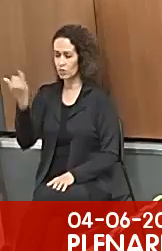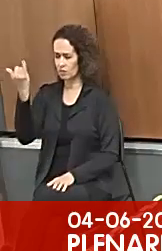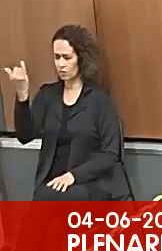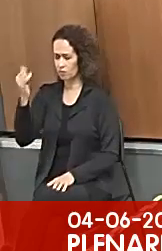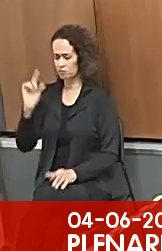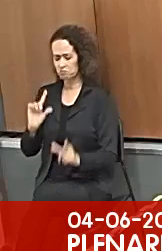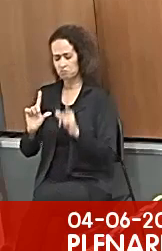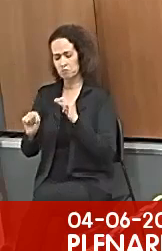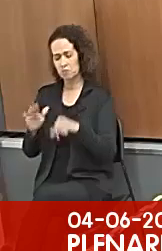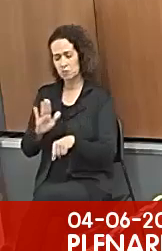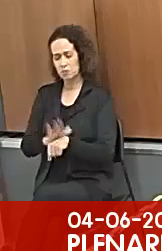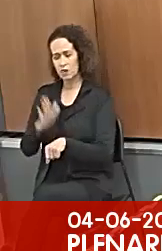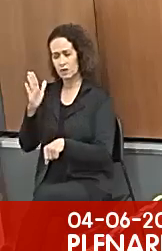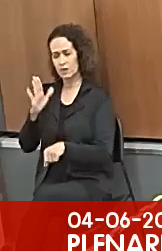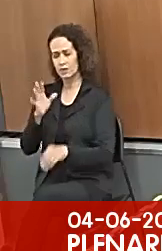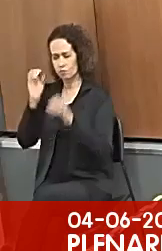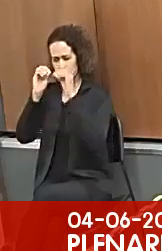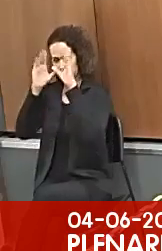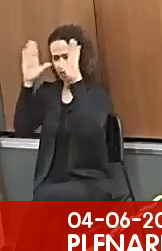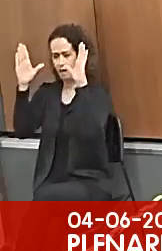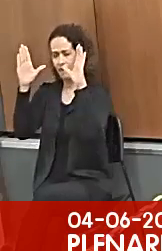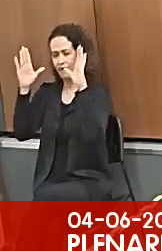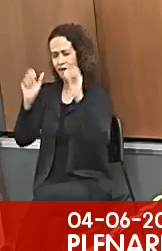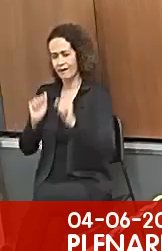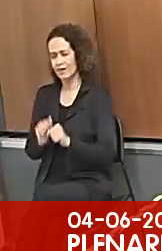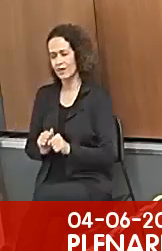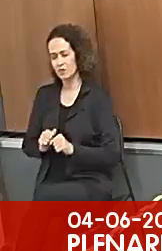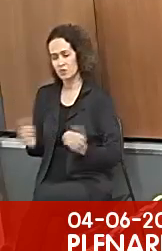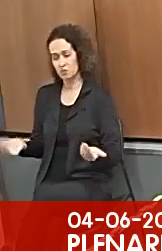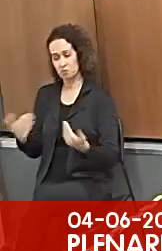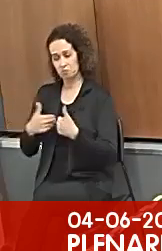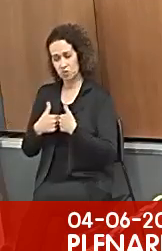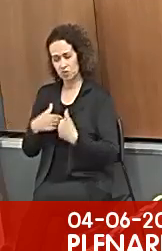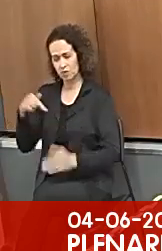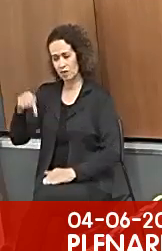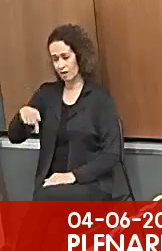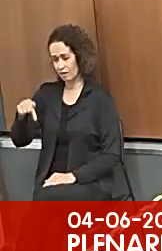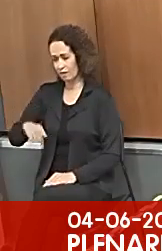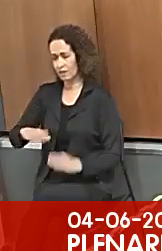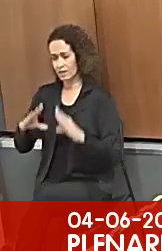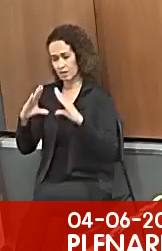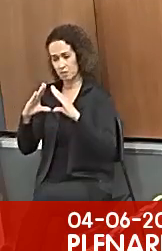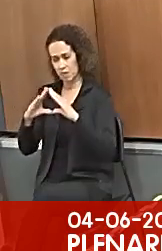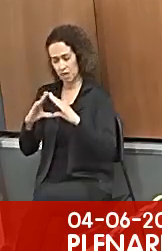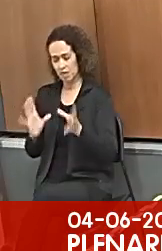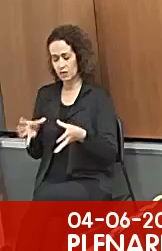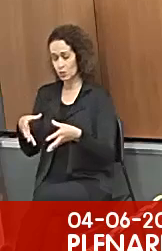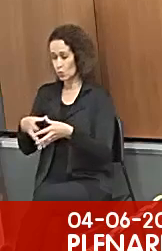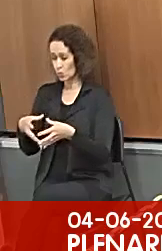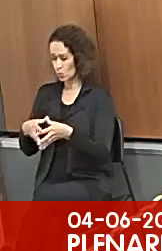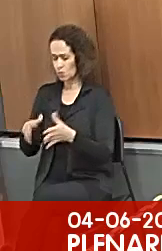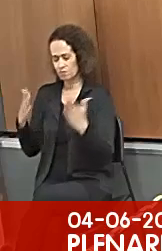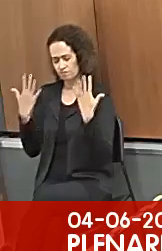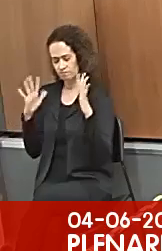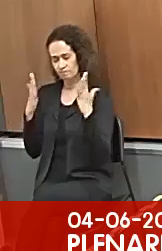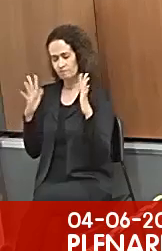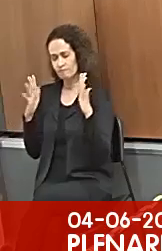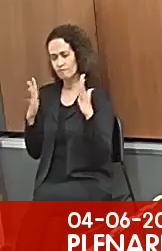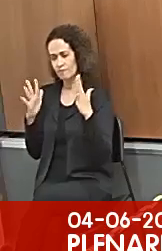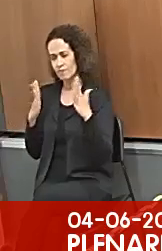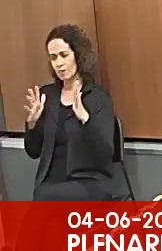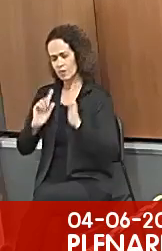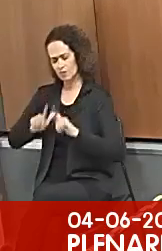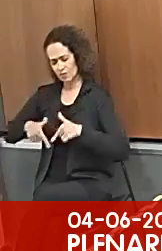mais conhecedor da causa e realmente a Assembleia Legislativa e essa comissão está de parabéns pela atuação que